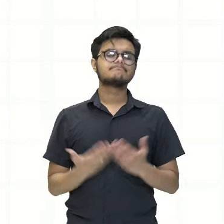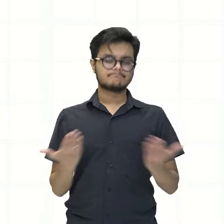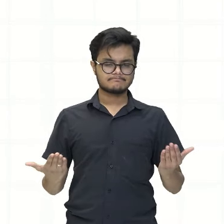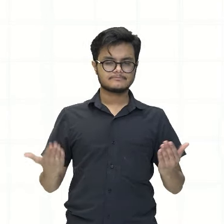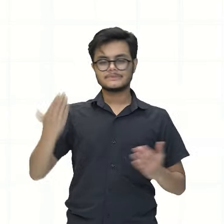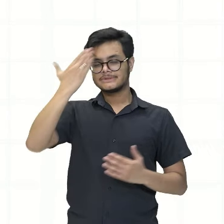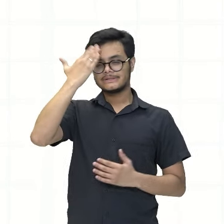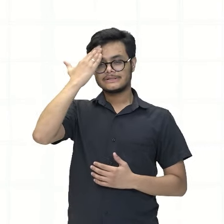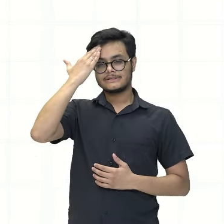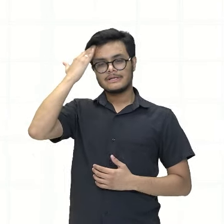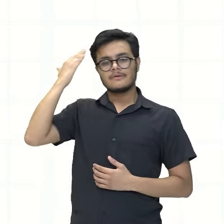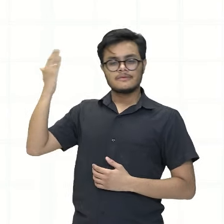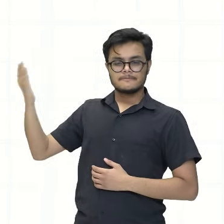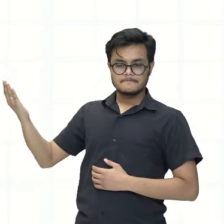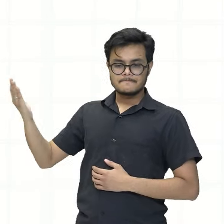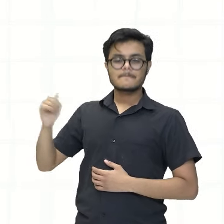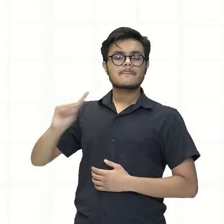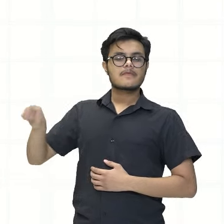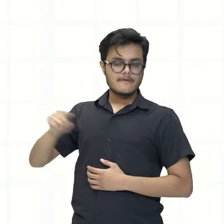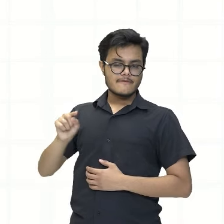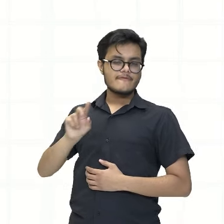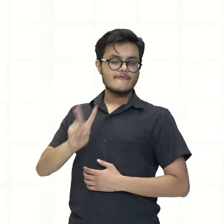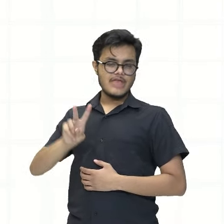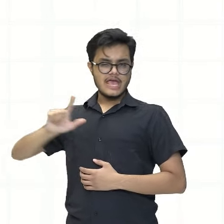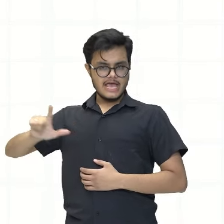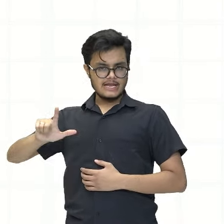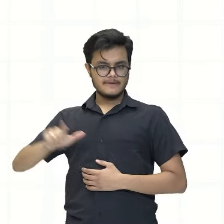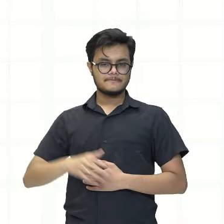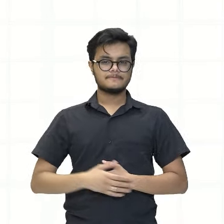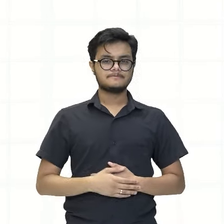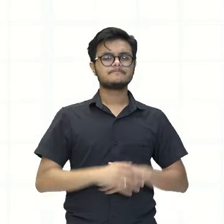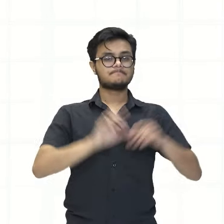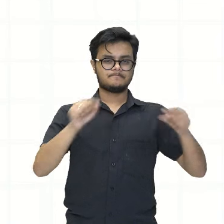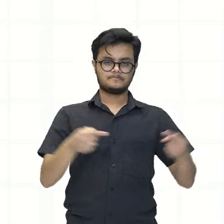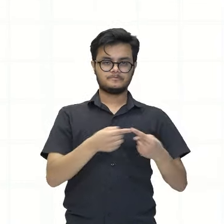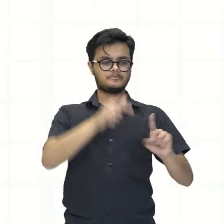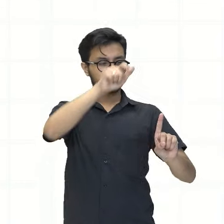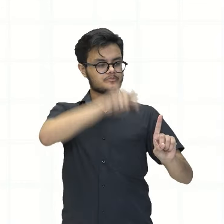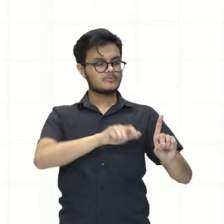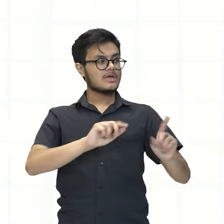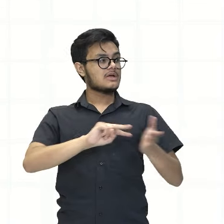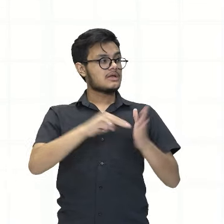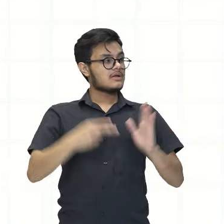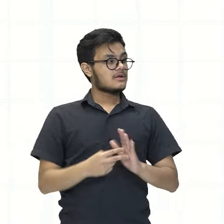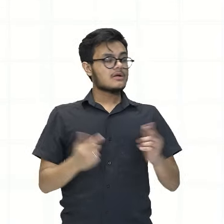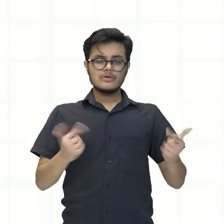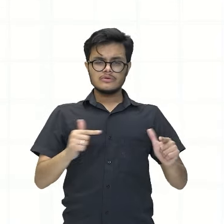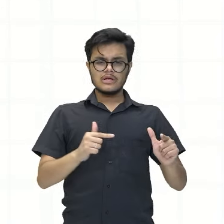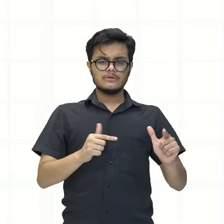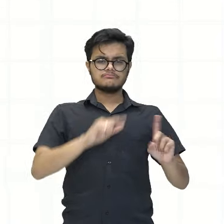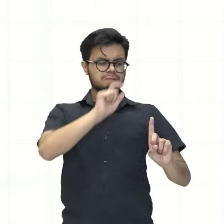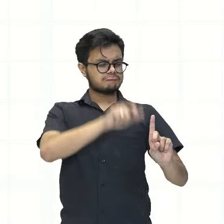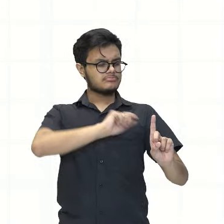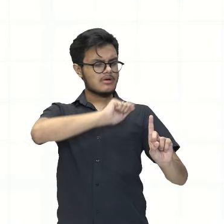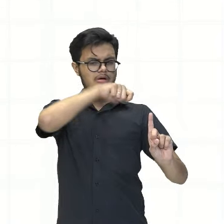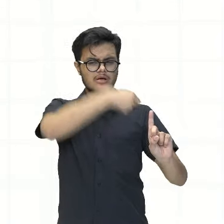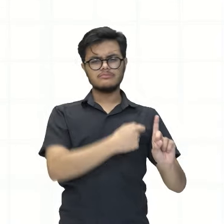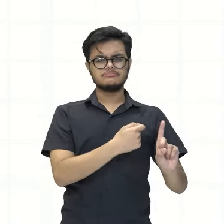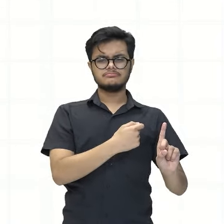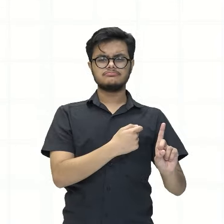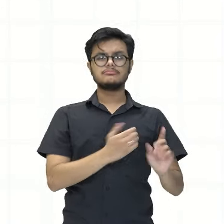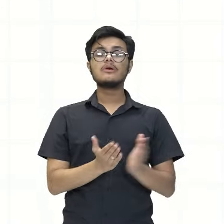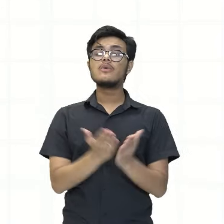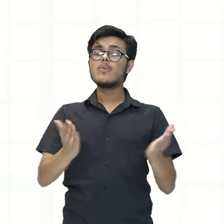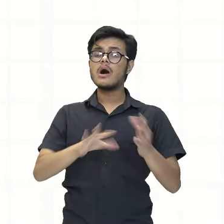vou lá marcar Vl verbo de ligação se é um verbo não significativo é verbo de ligação e qual é o nome do